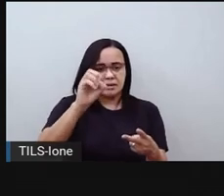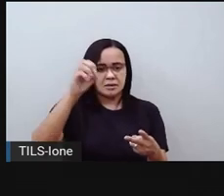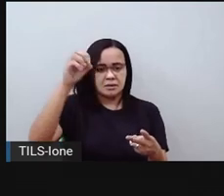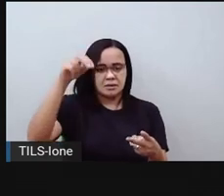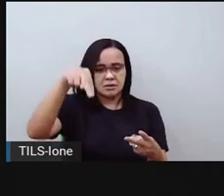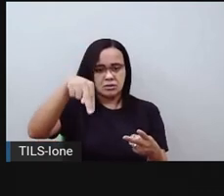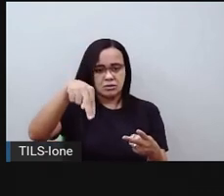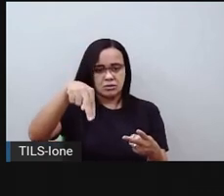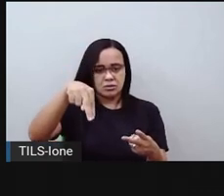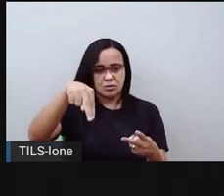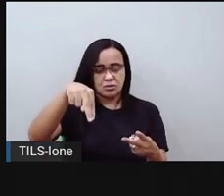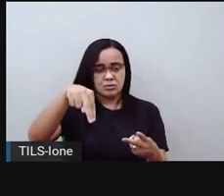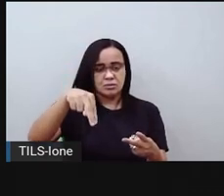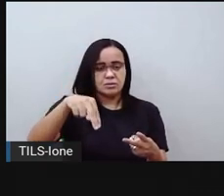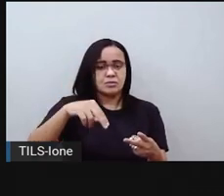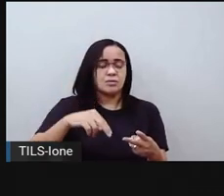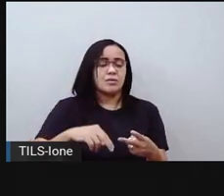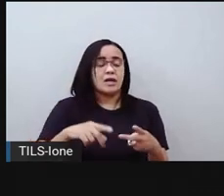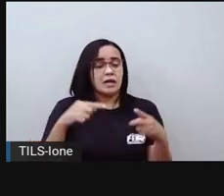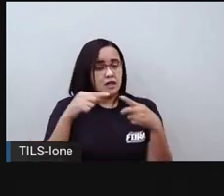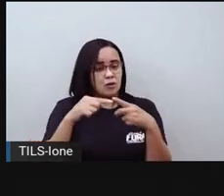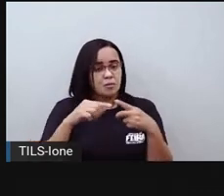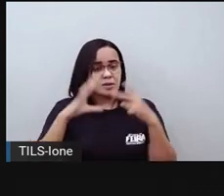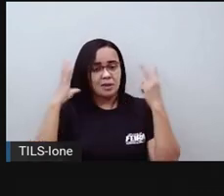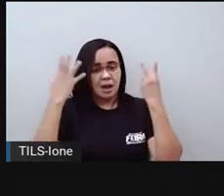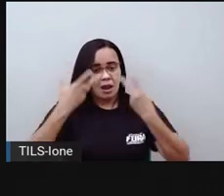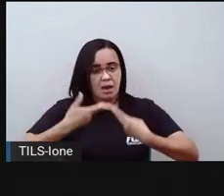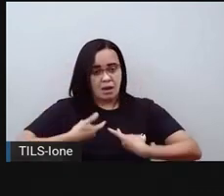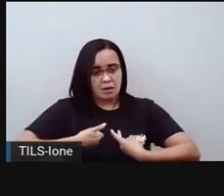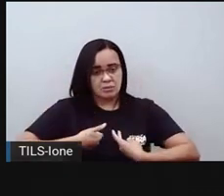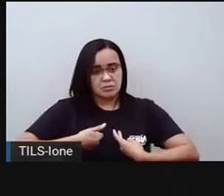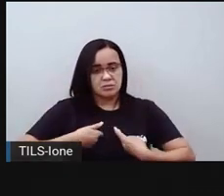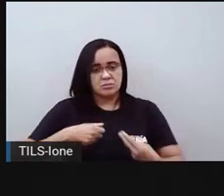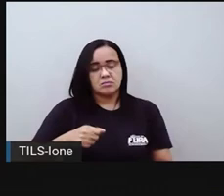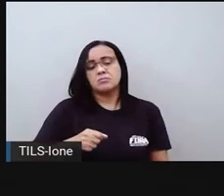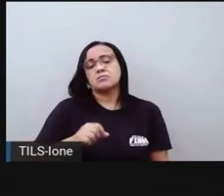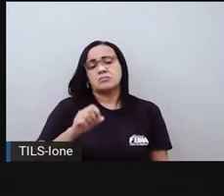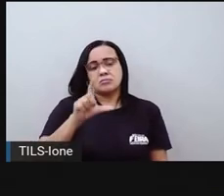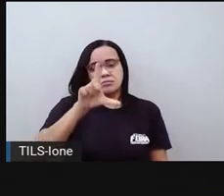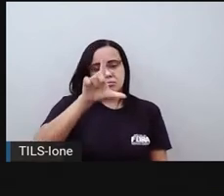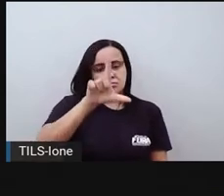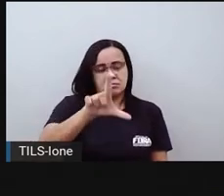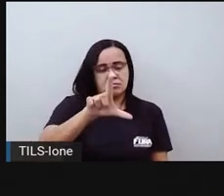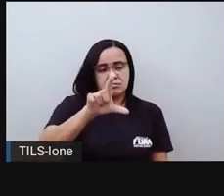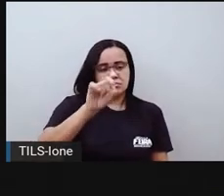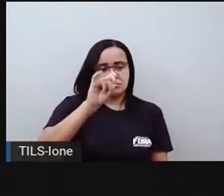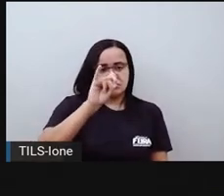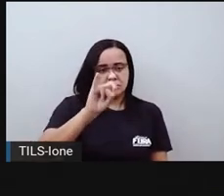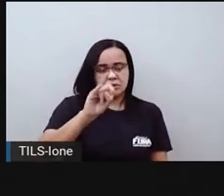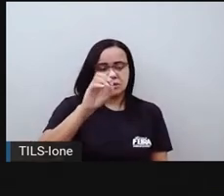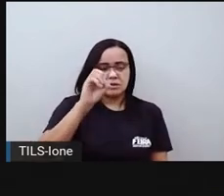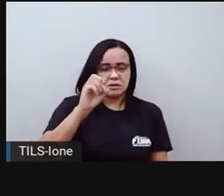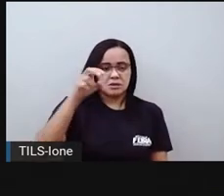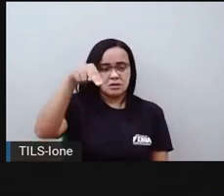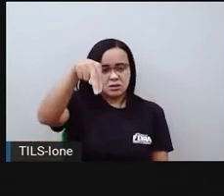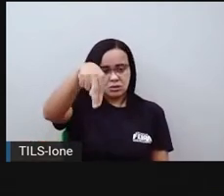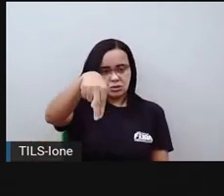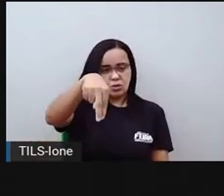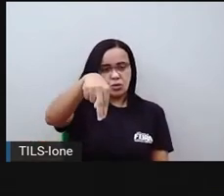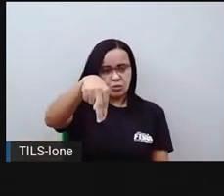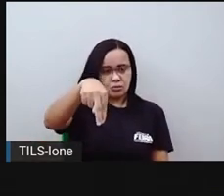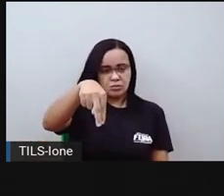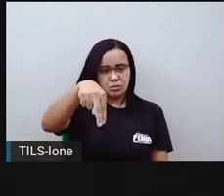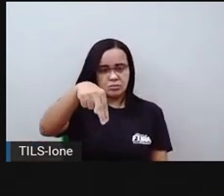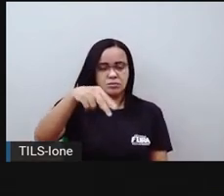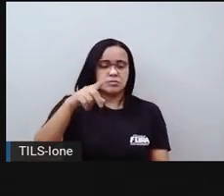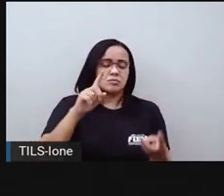então lion. Leon. Pode ser também leon. Dependendo do local onde você está, pode usar lion ou leon,